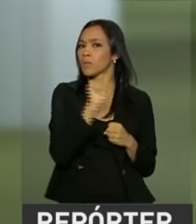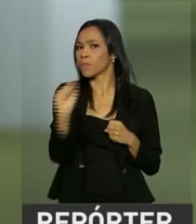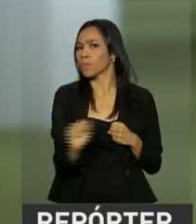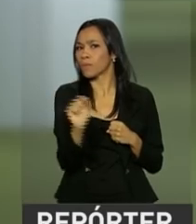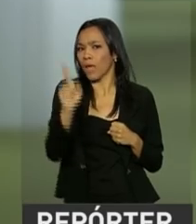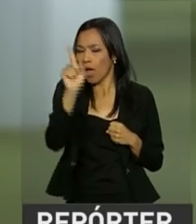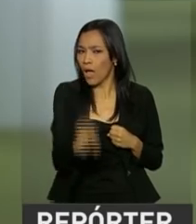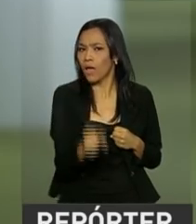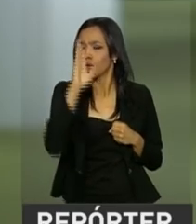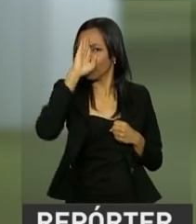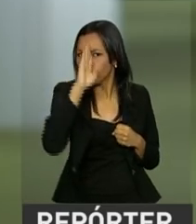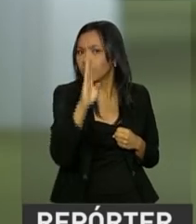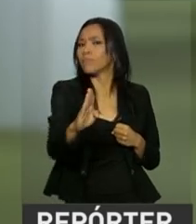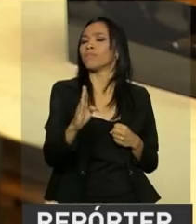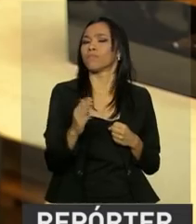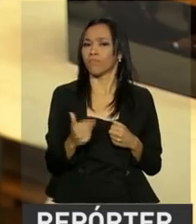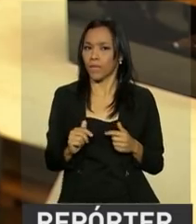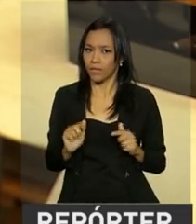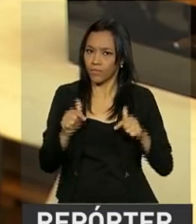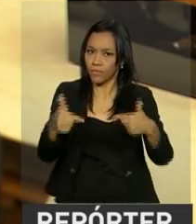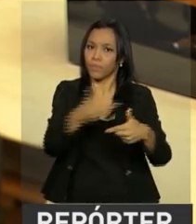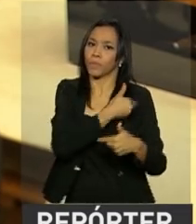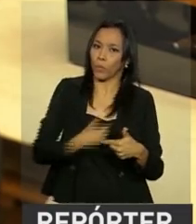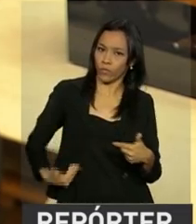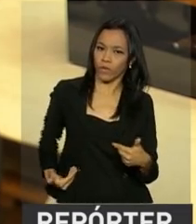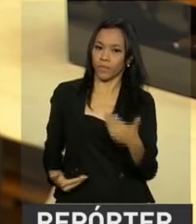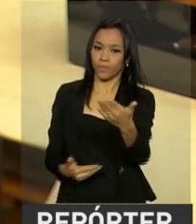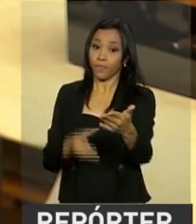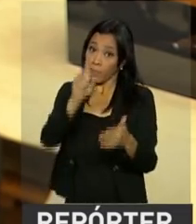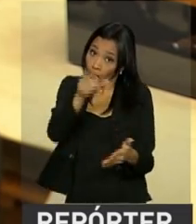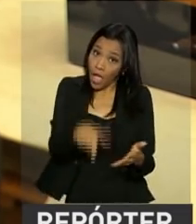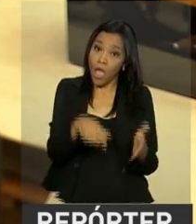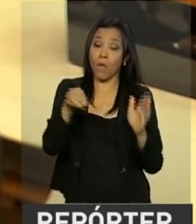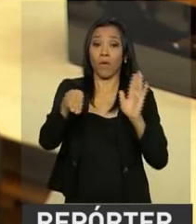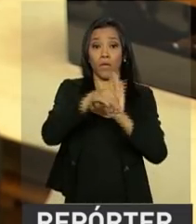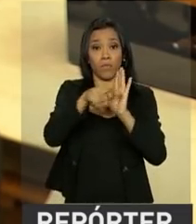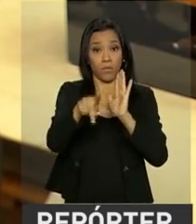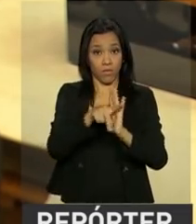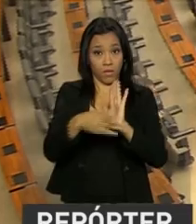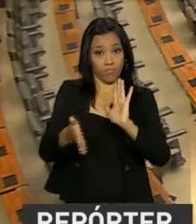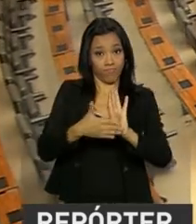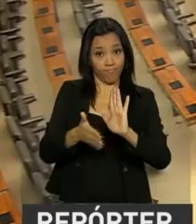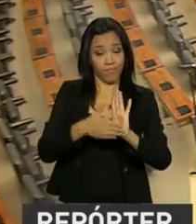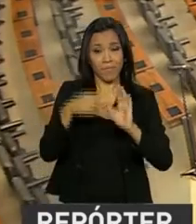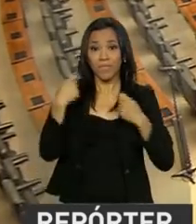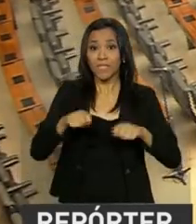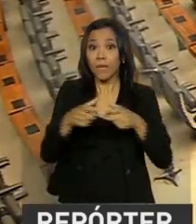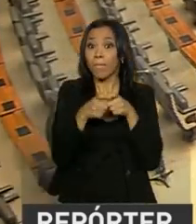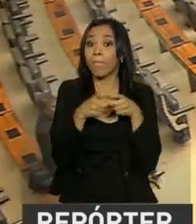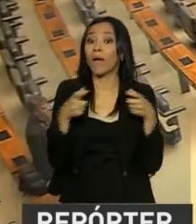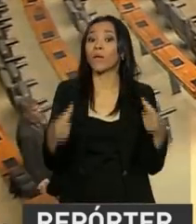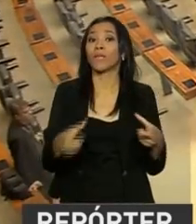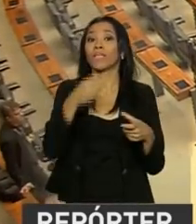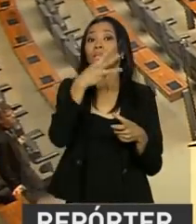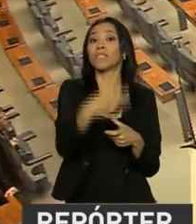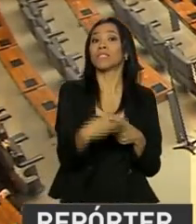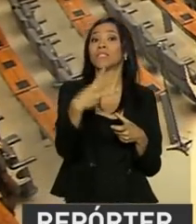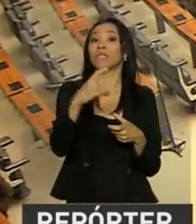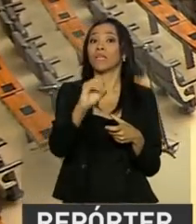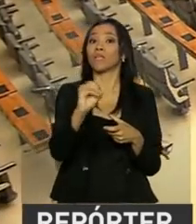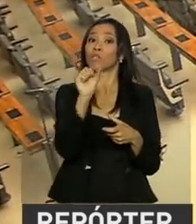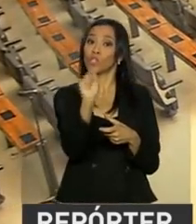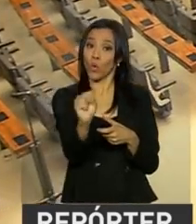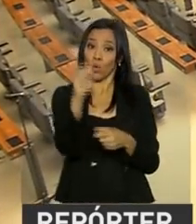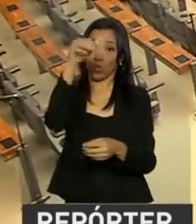uma prioridade para o governo. Como é uma proposta de emenda à Constituição, exige a maioria de 308 deputados em